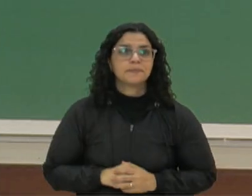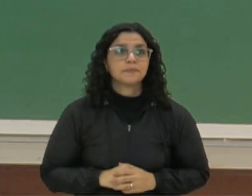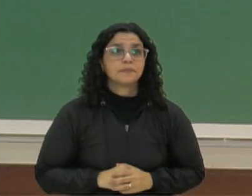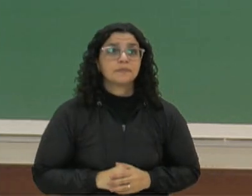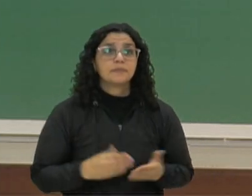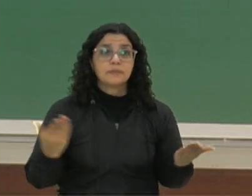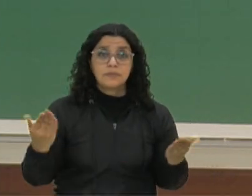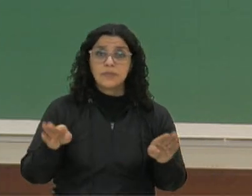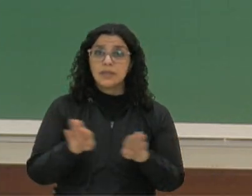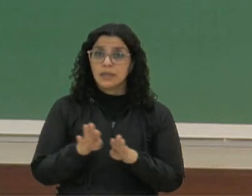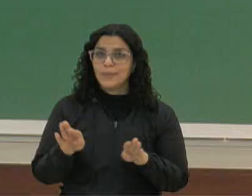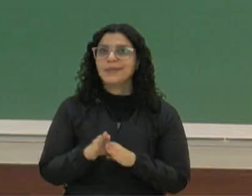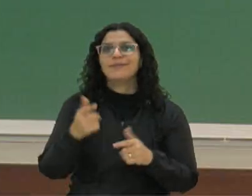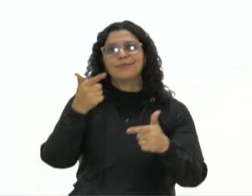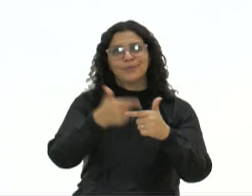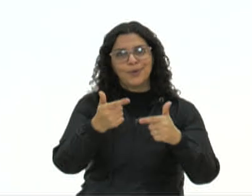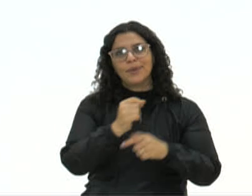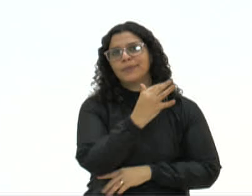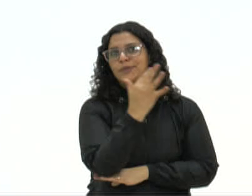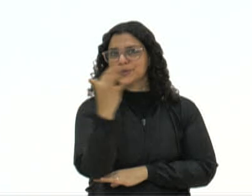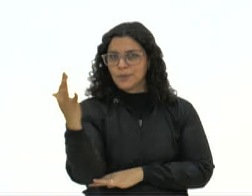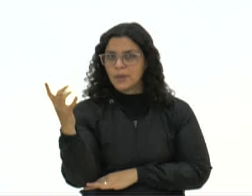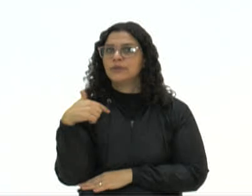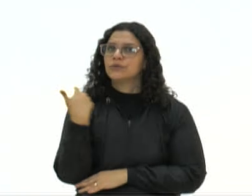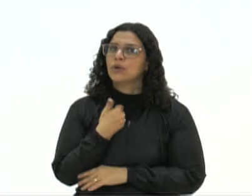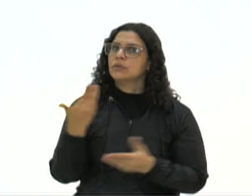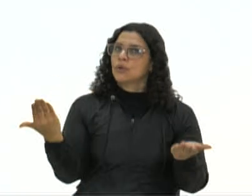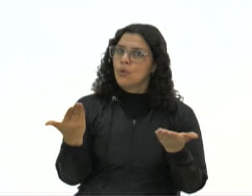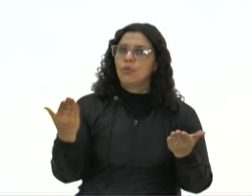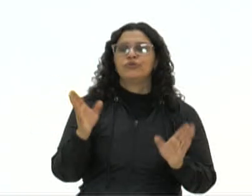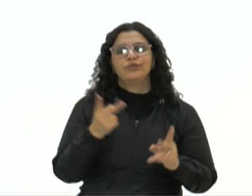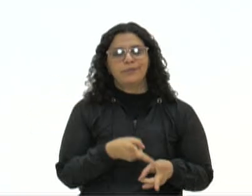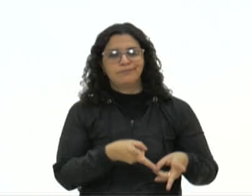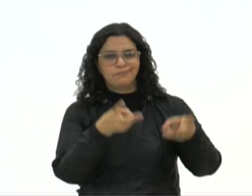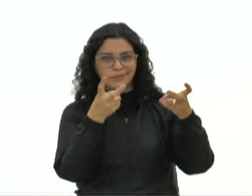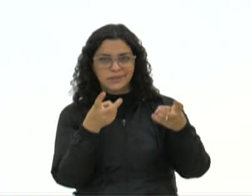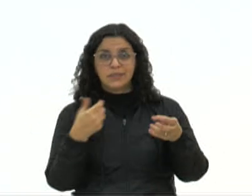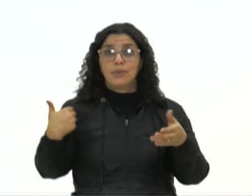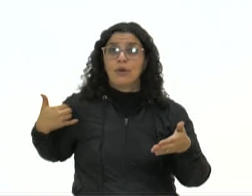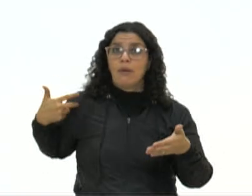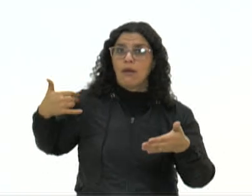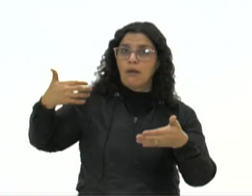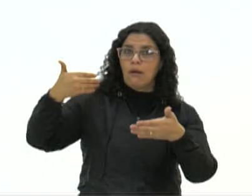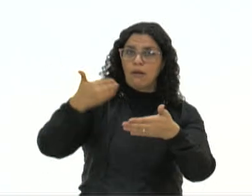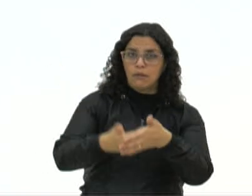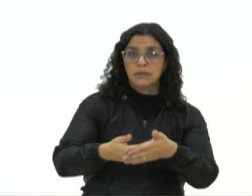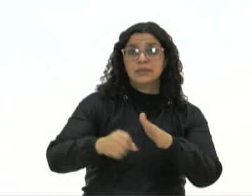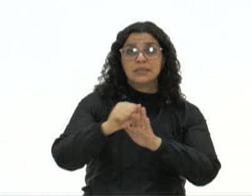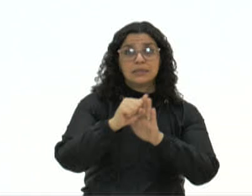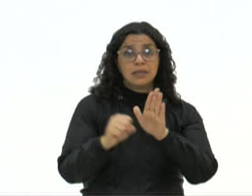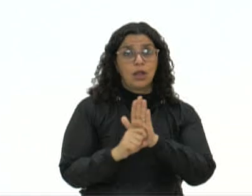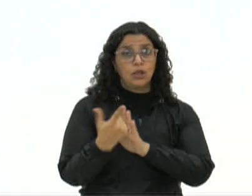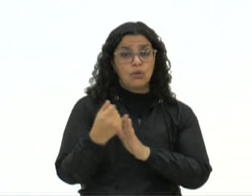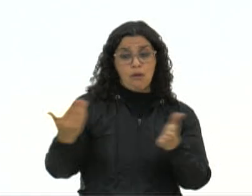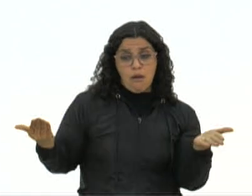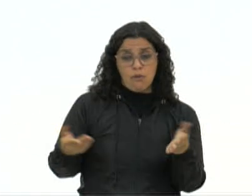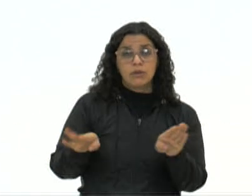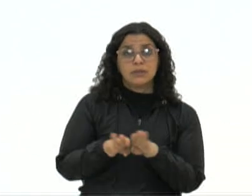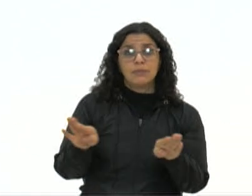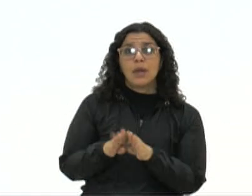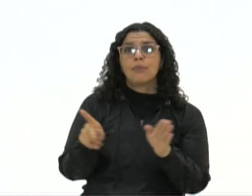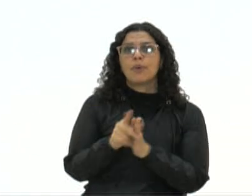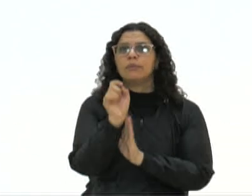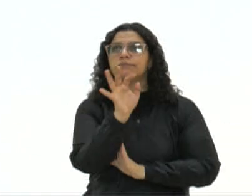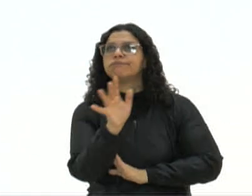Aí teve as consequências ambientais, que nós colhemos até hoje, né? Já desde aquele período, lá meados do século XVIII, a emissão de